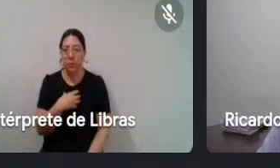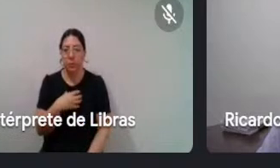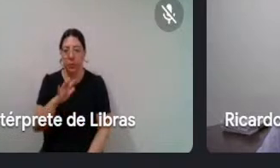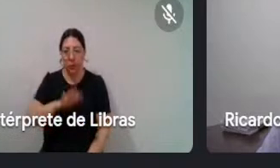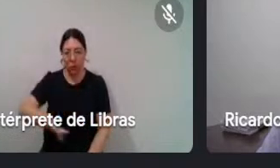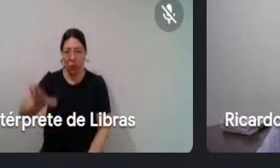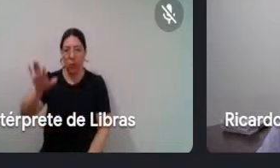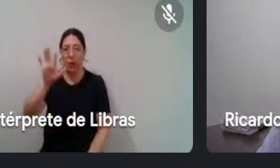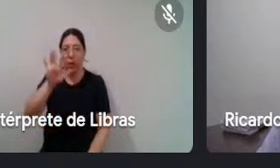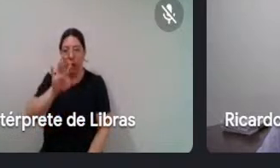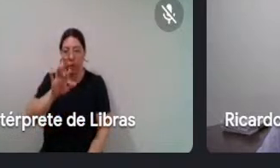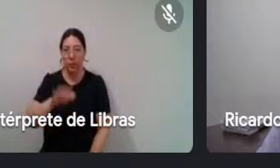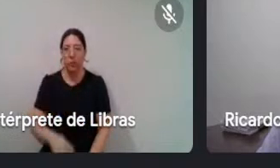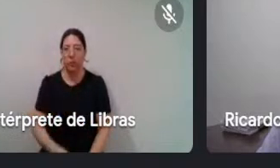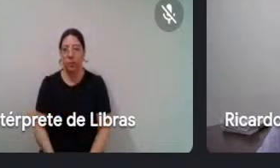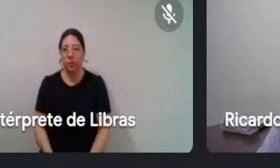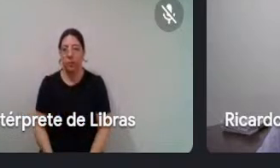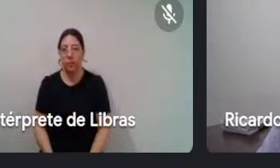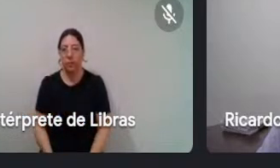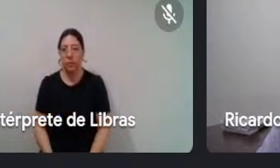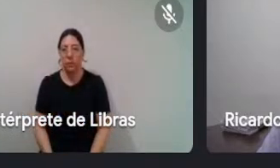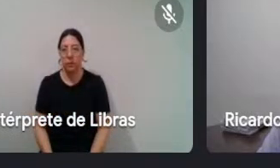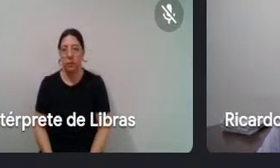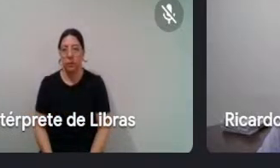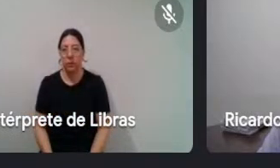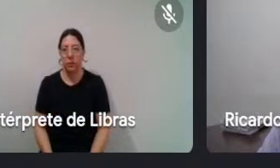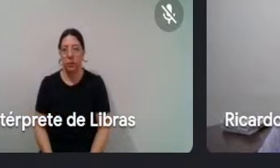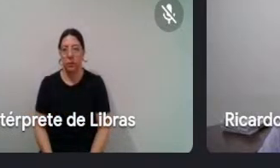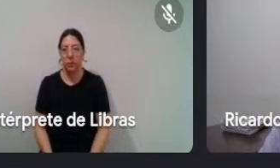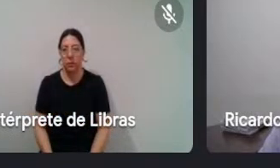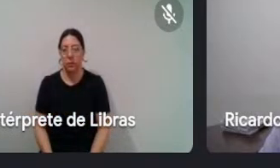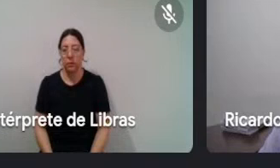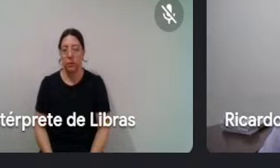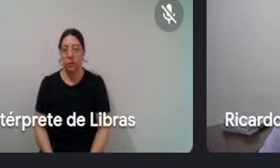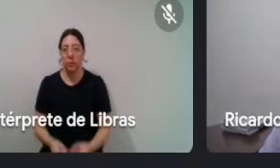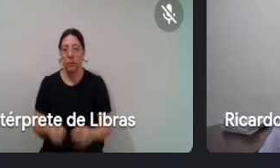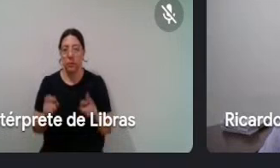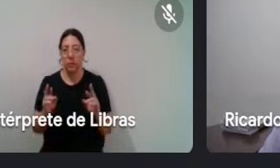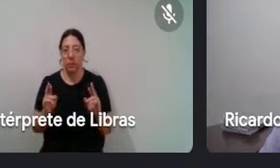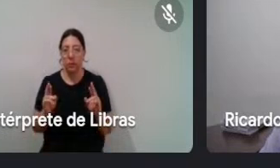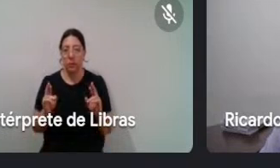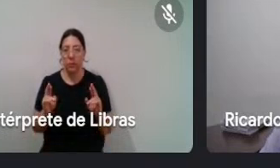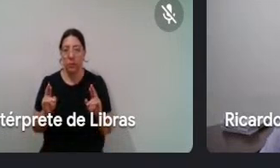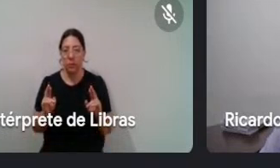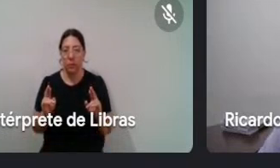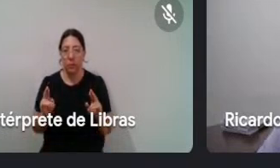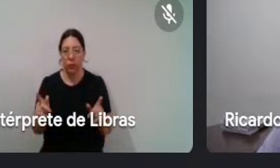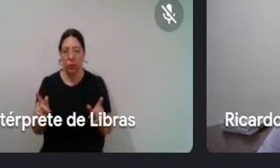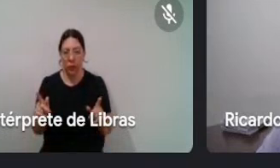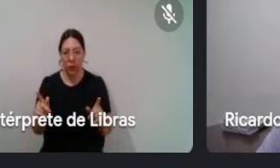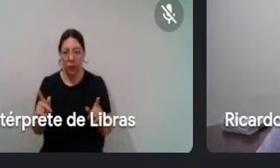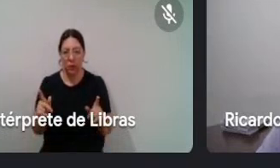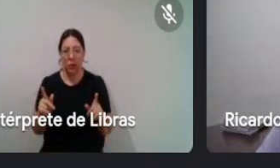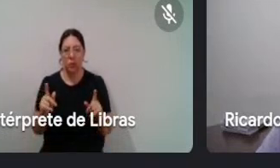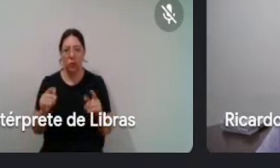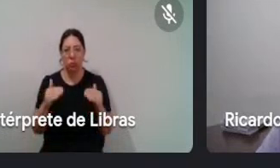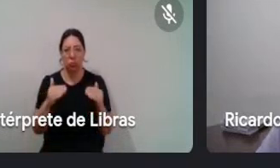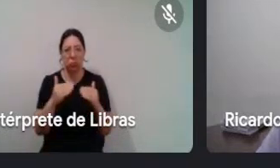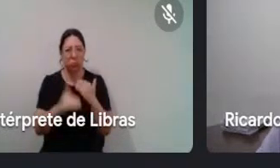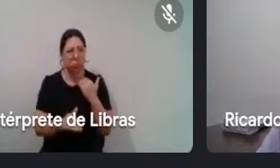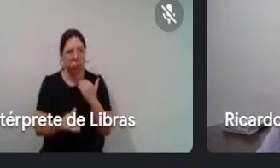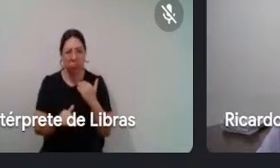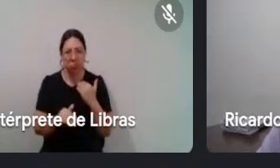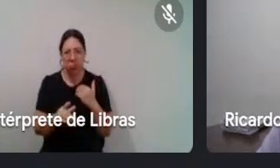geral, alguma divergência? Alguém deseja se manifestar?